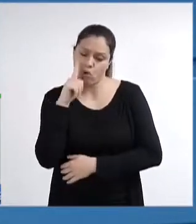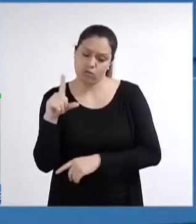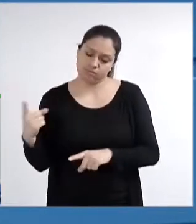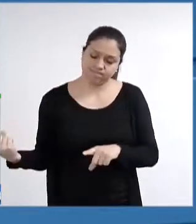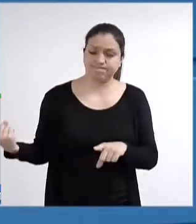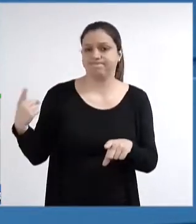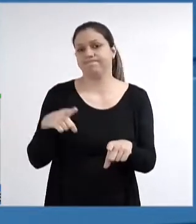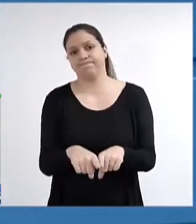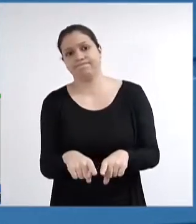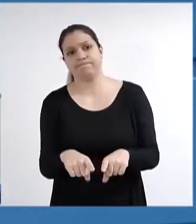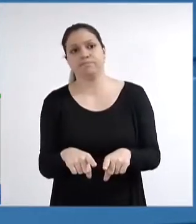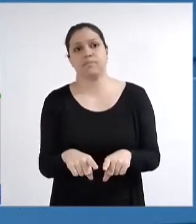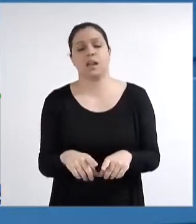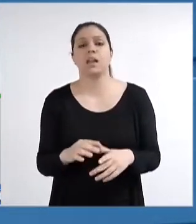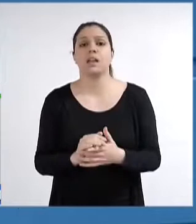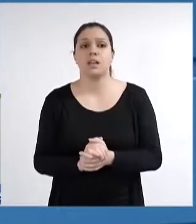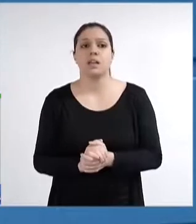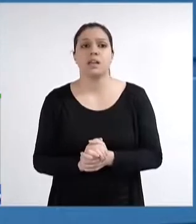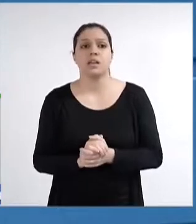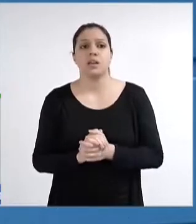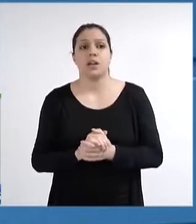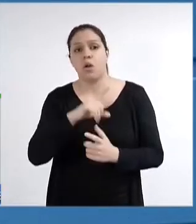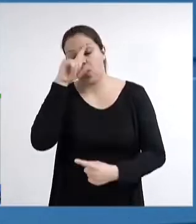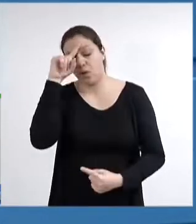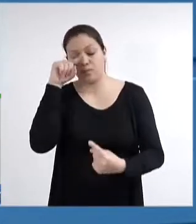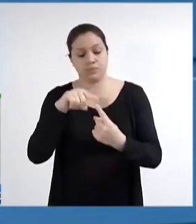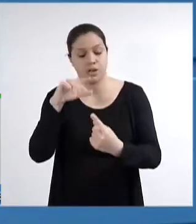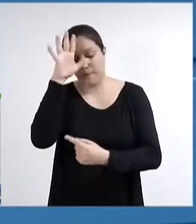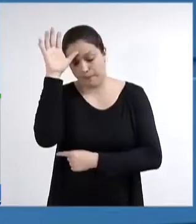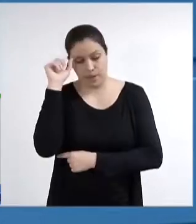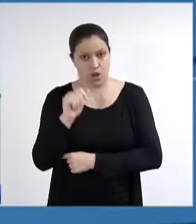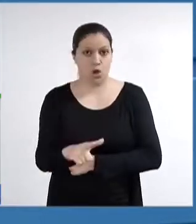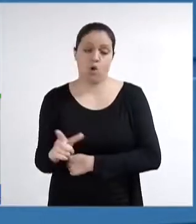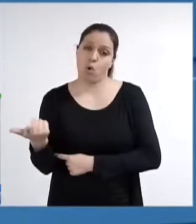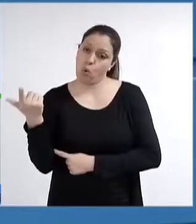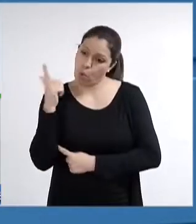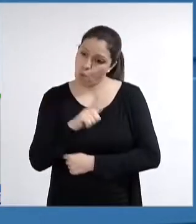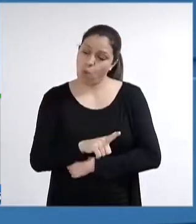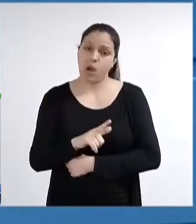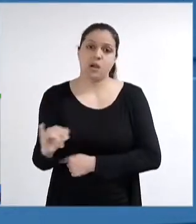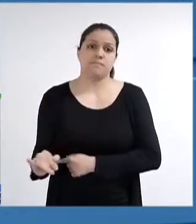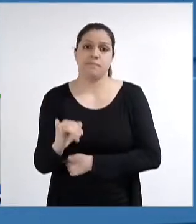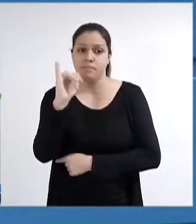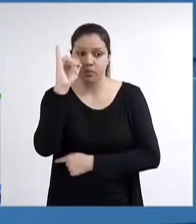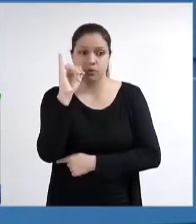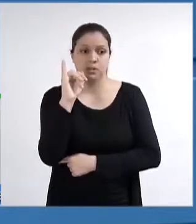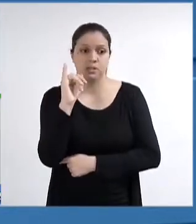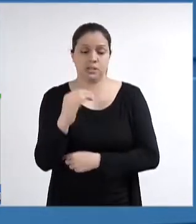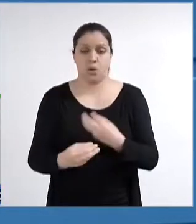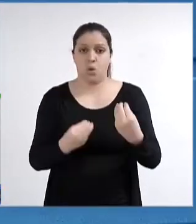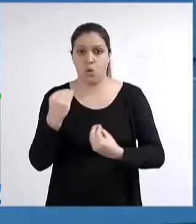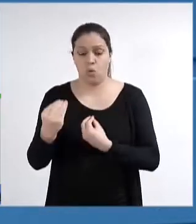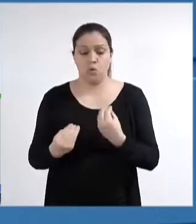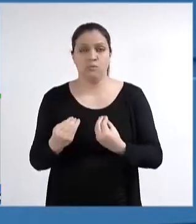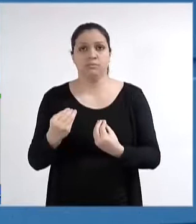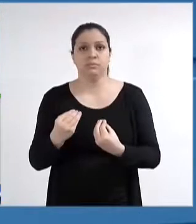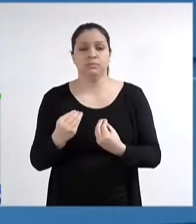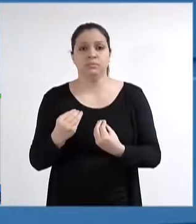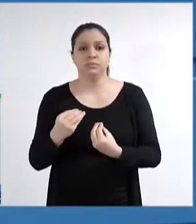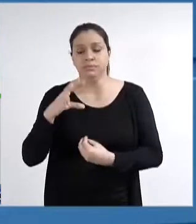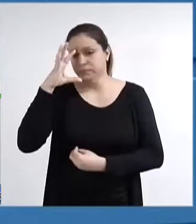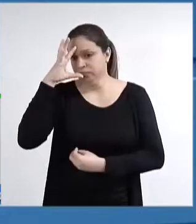de que o Mato Grosso do Sul tenha reconhecido a sua importância na consecução desses objetivos que